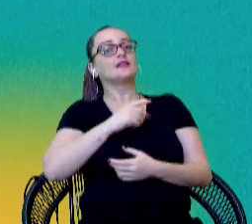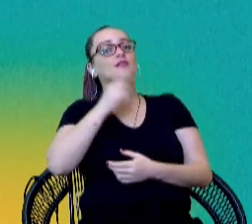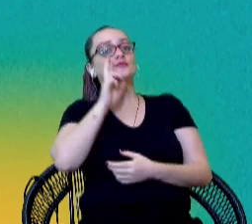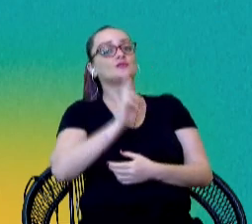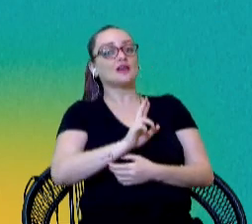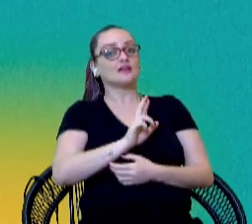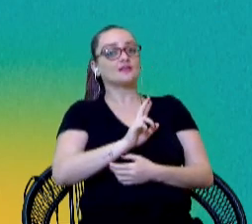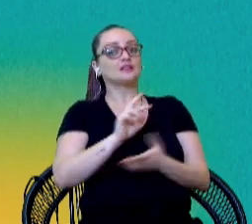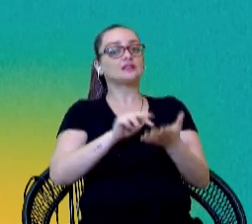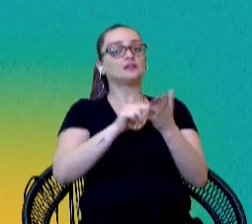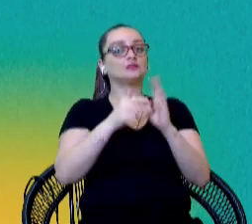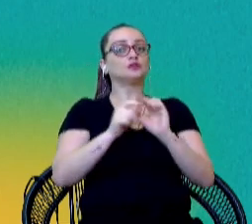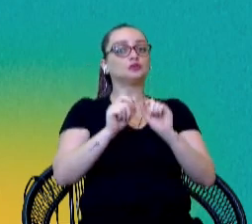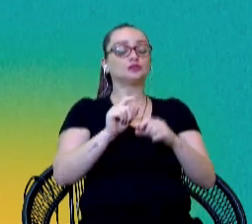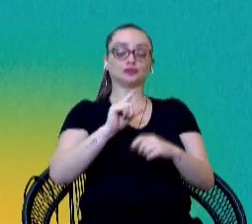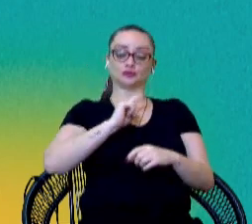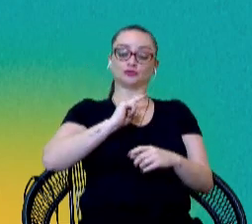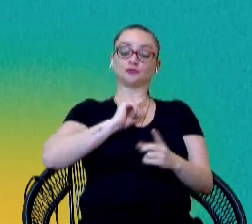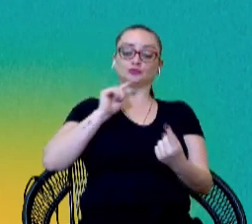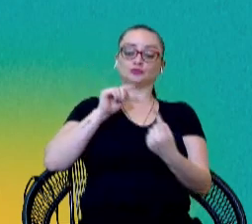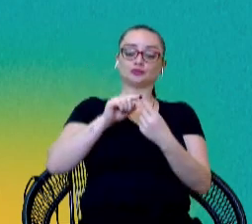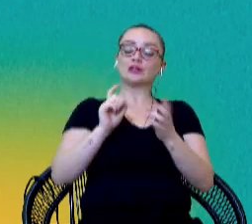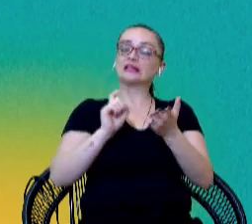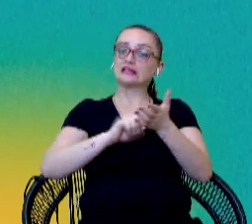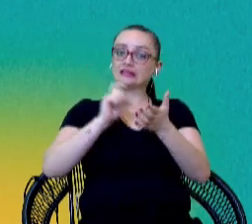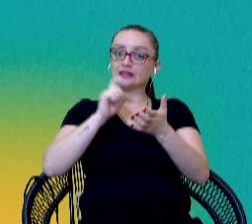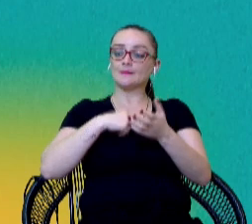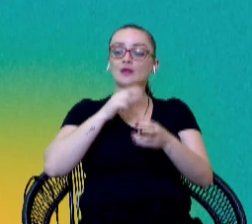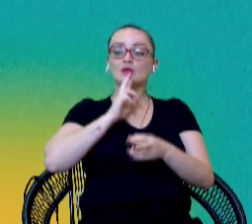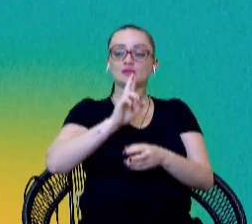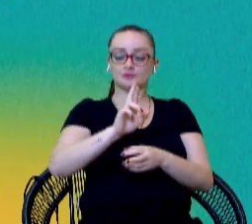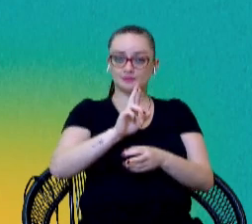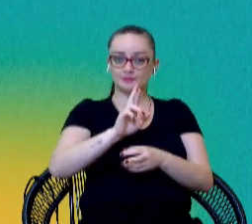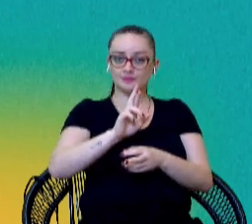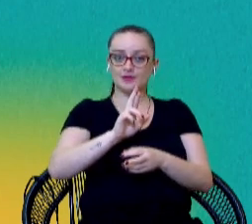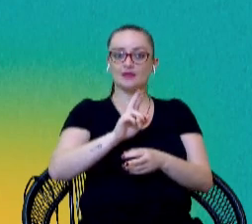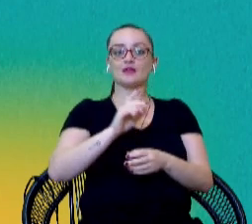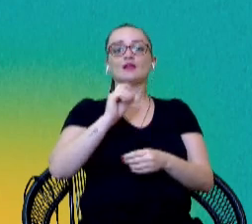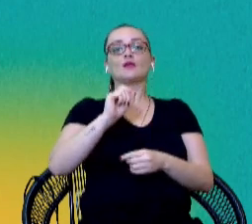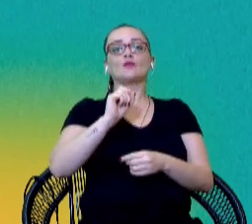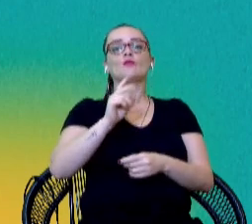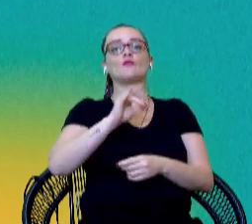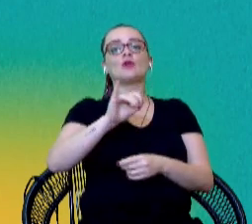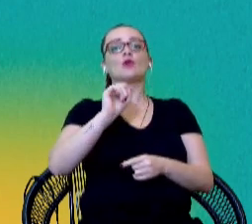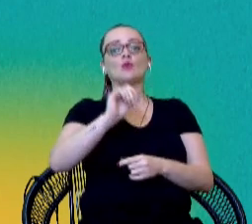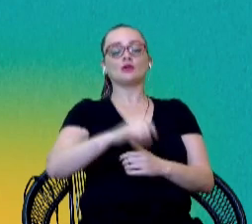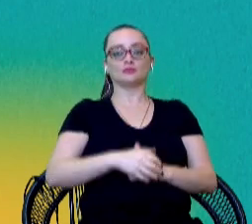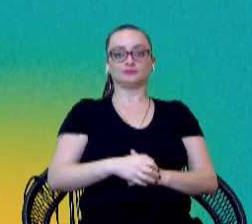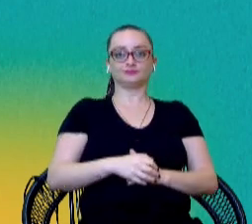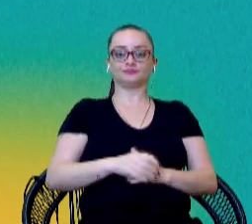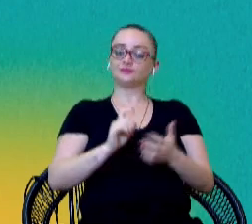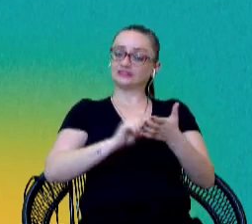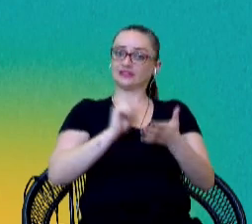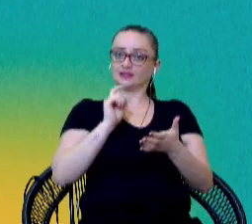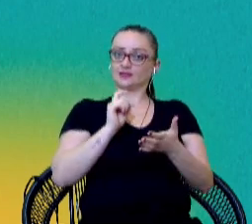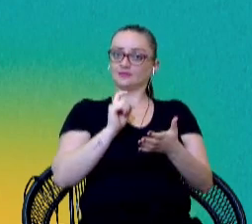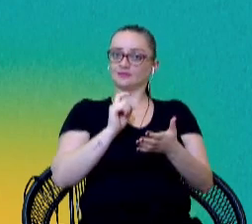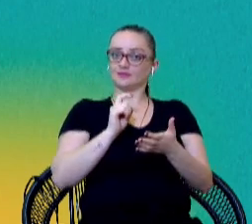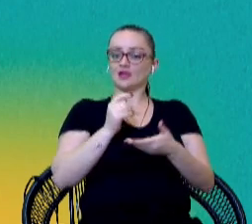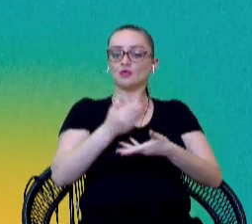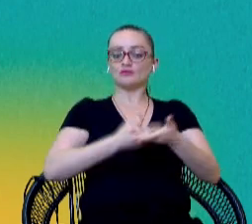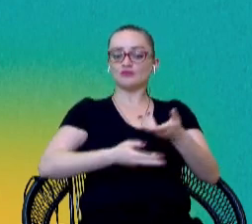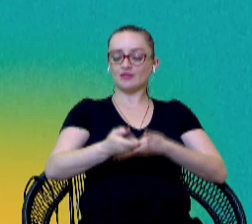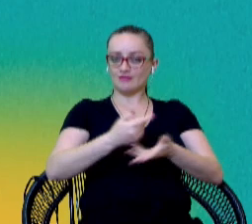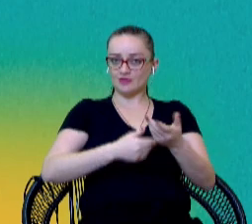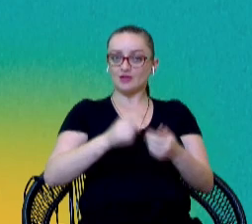seja, quando eu tenho um objetivo de clique, o meu resultado, o meu objetivo de tráfego, qual vai ser meu principal resultado? Vai ser o clique, vai ser o tráfego,